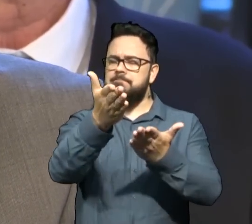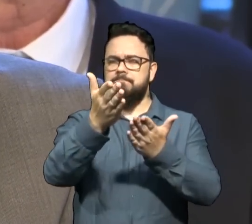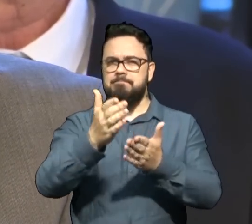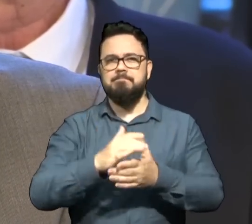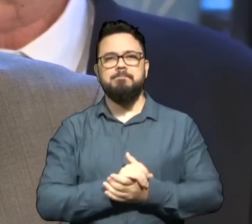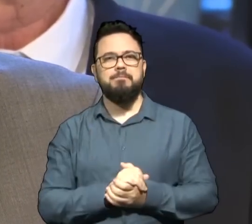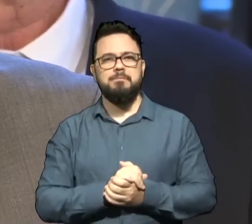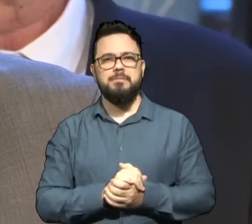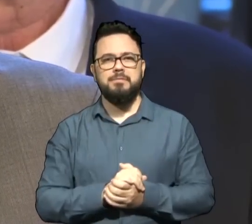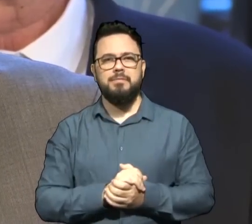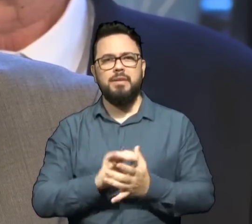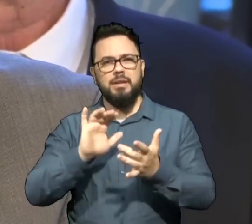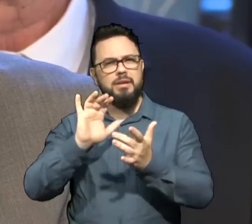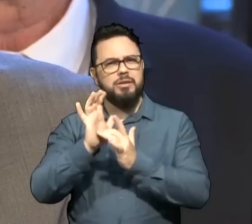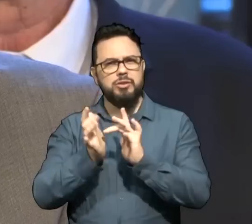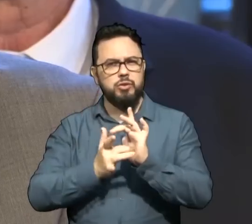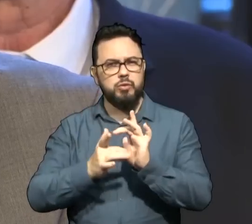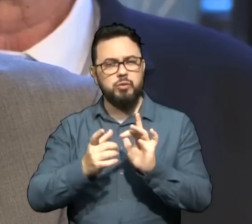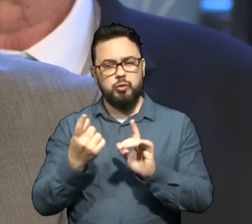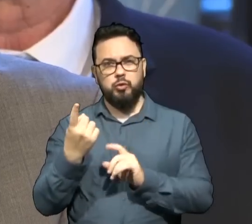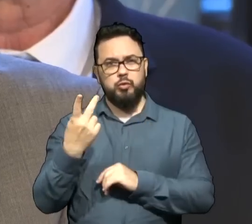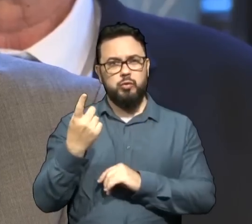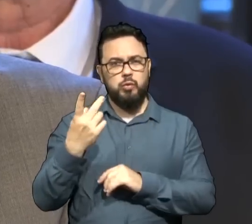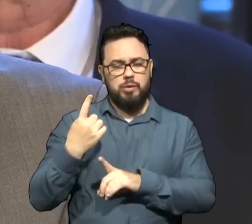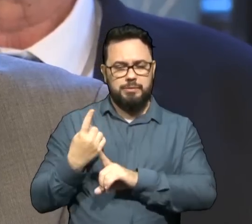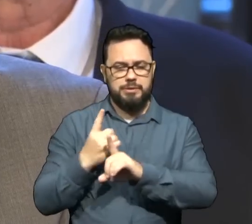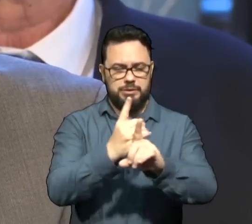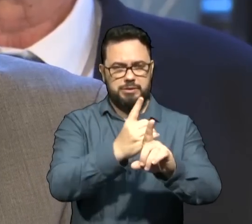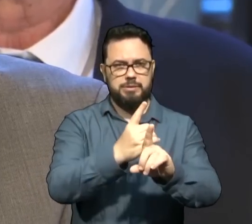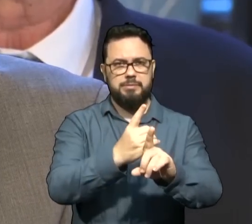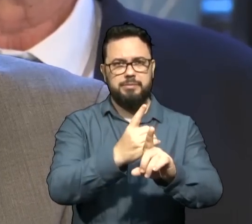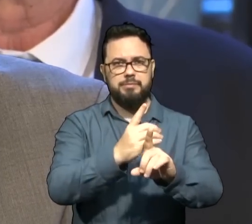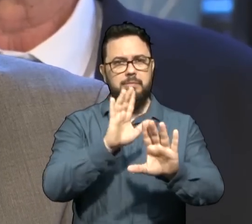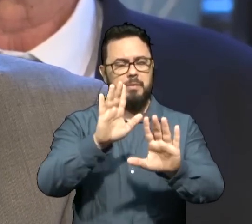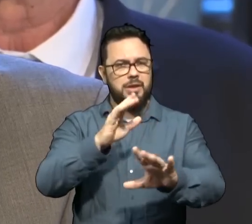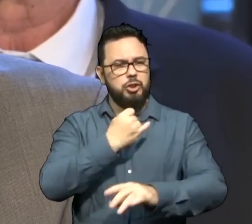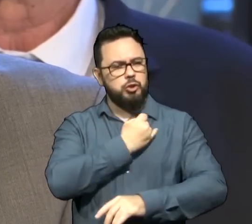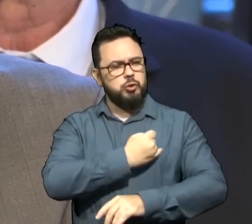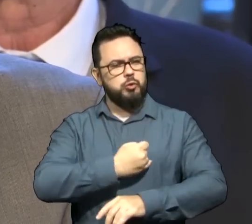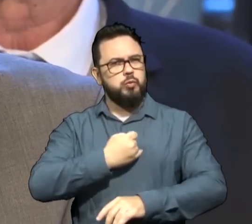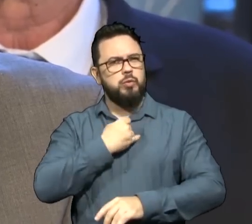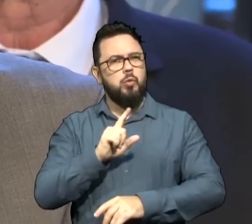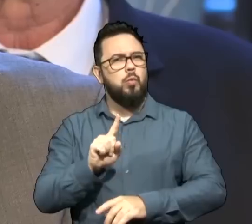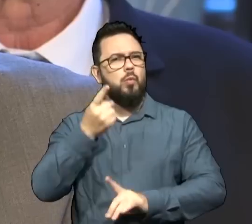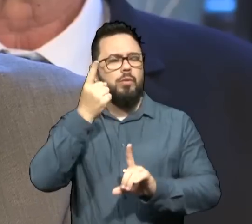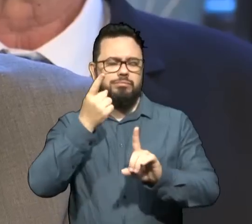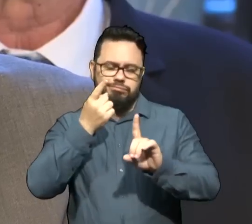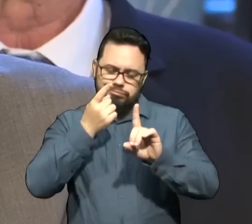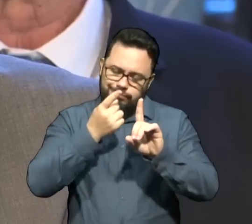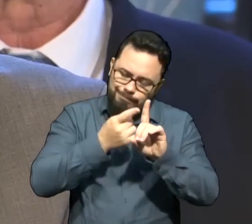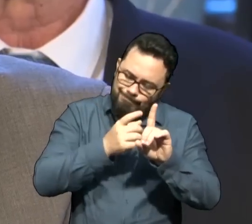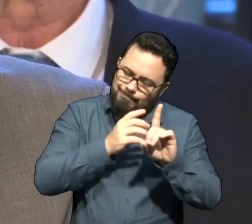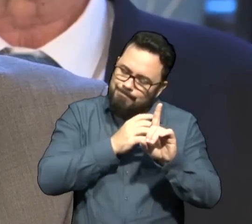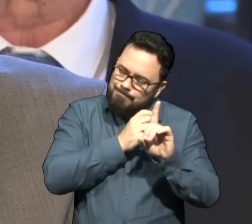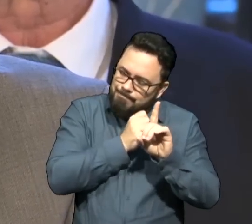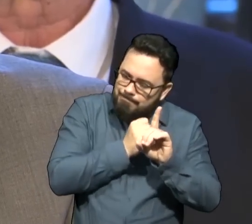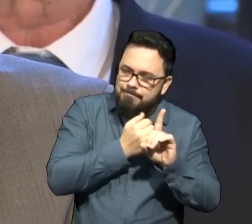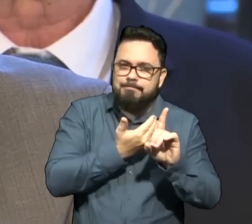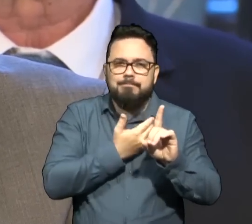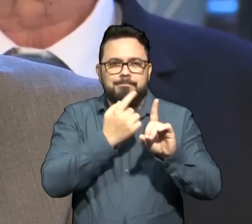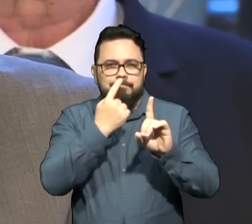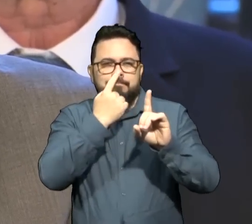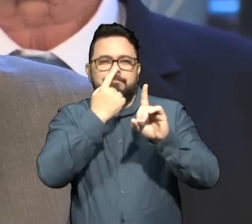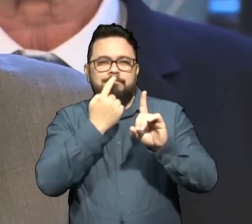você Jesus tinha 12 discípulos mas João era aquele que reclinava a cabeça no seio de Jesus e